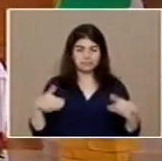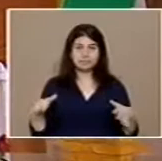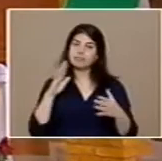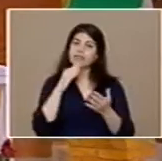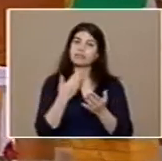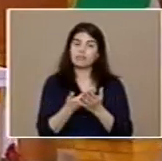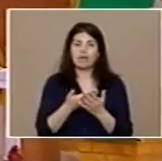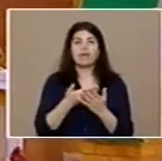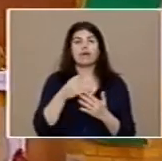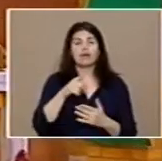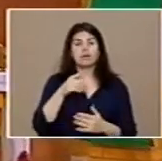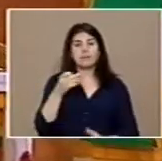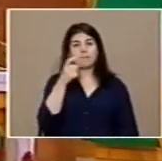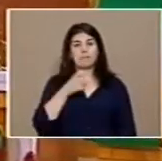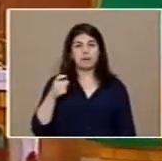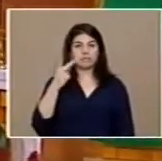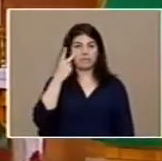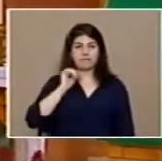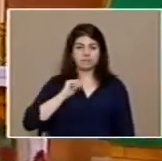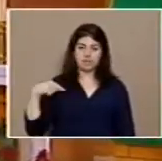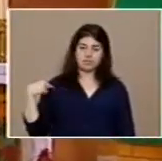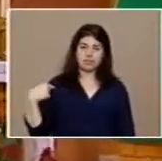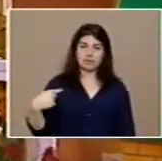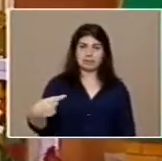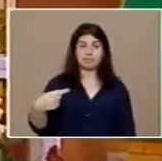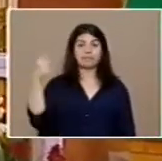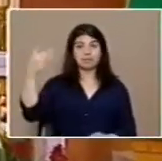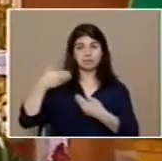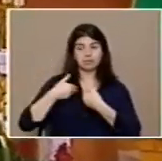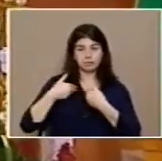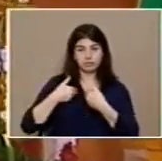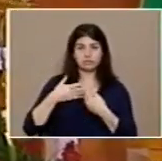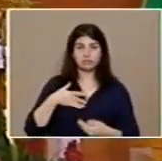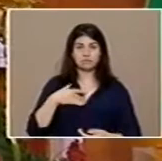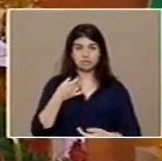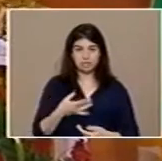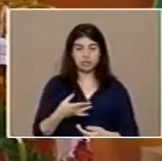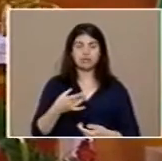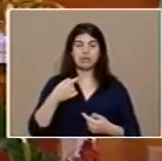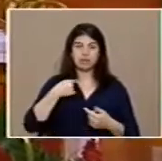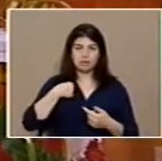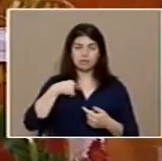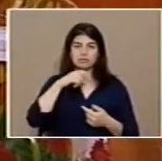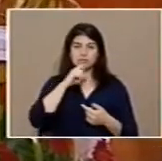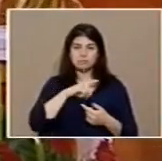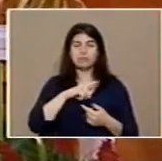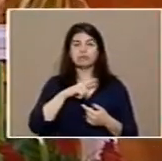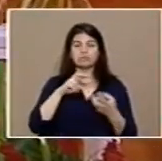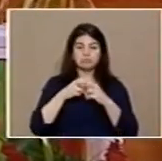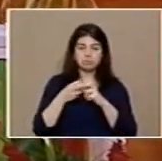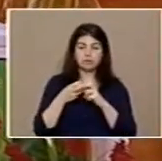a paz em nossos dias para que ajudados pela vossa misericórdia sejamos sempre livres do pecado e de toda a